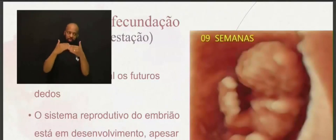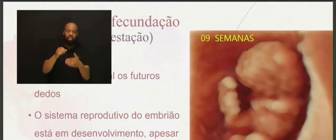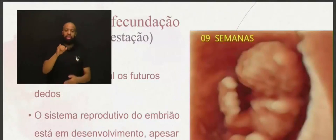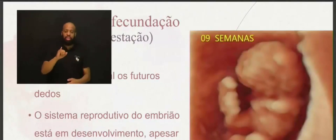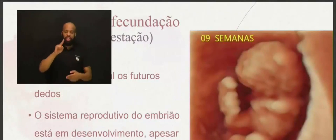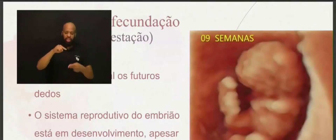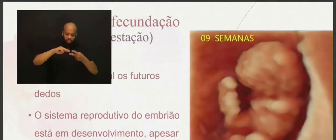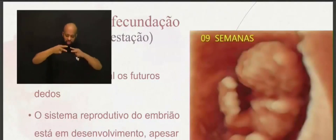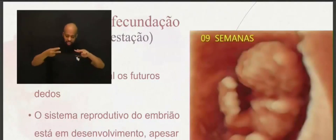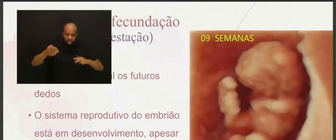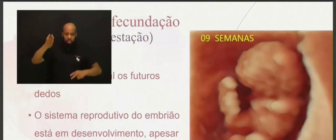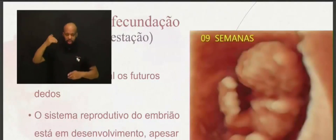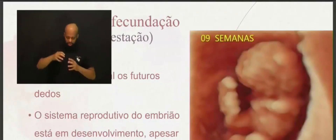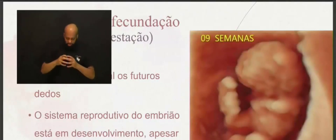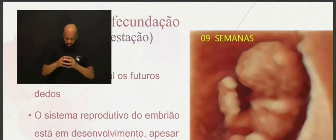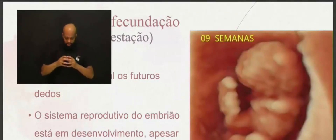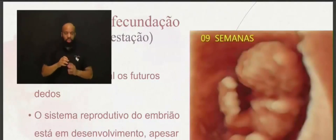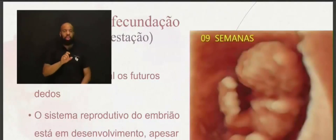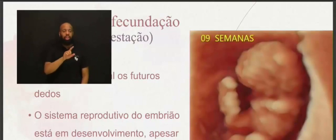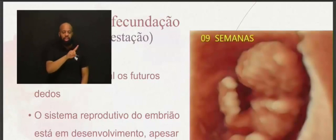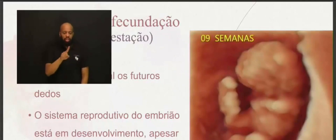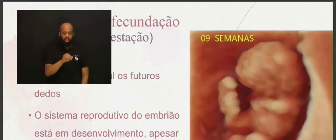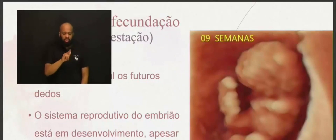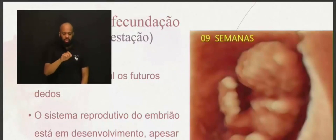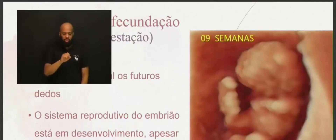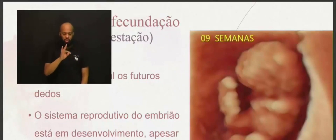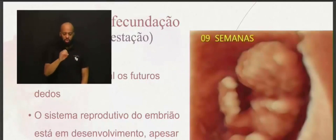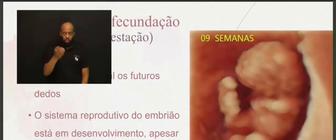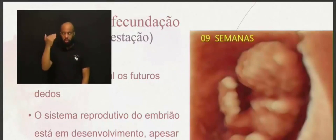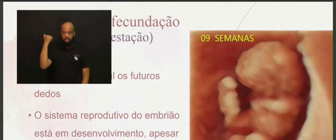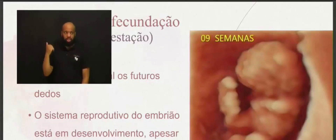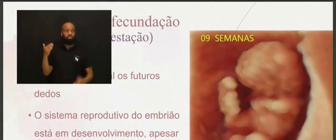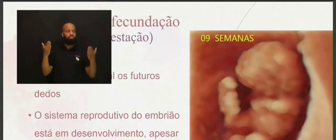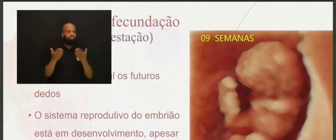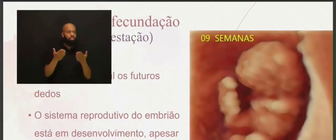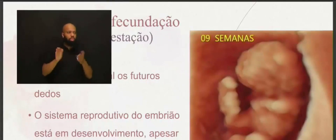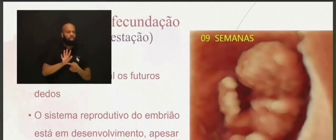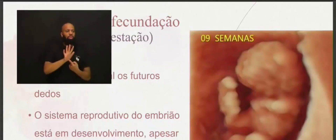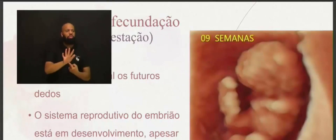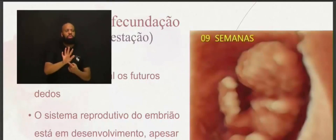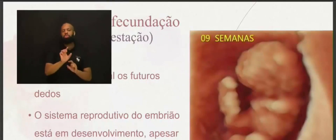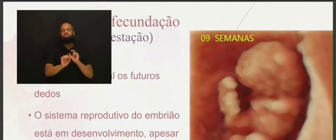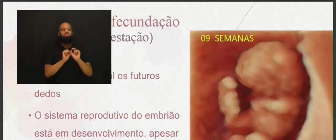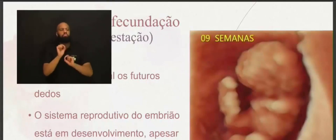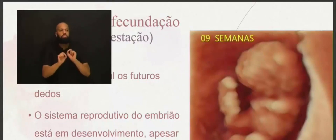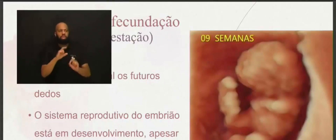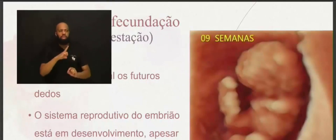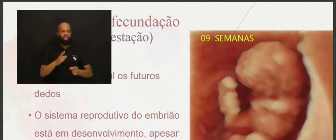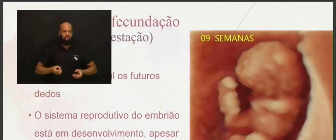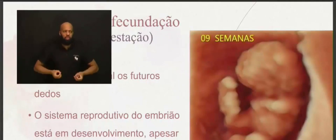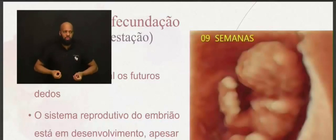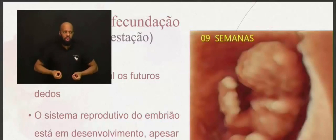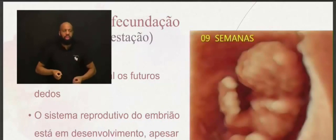daquele zigoto lá atrás era feminina, aqui já está começando a se formar os ovários.